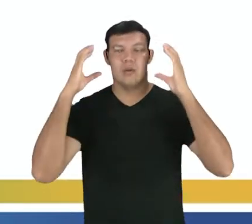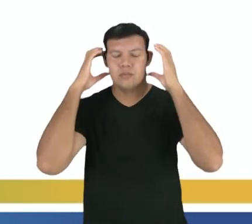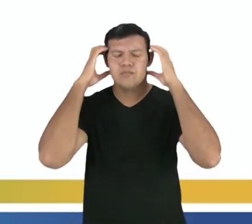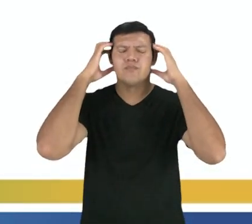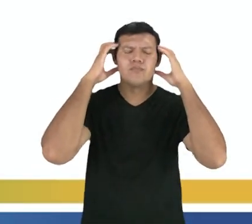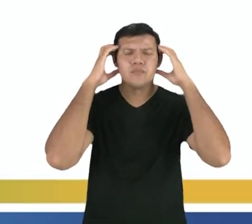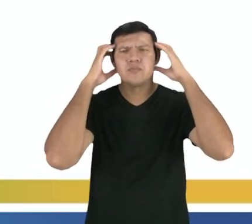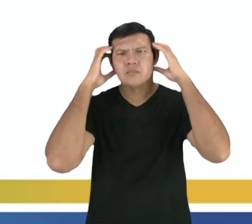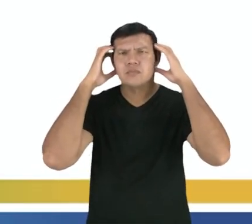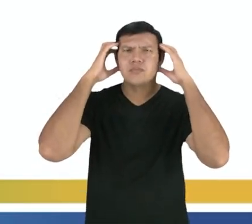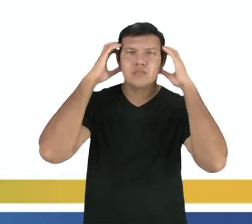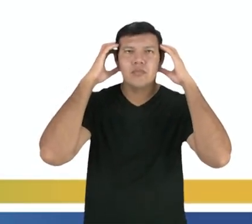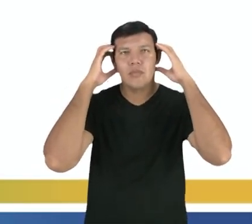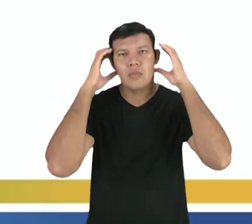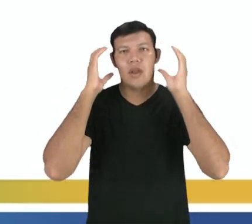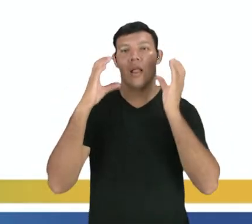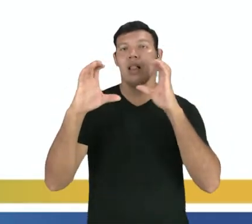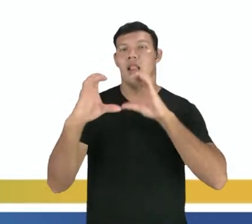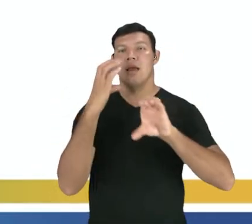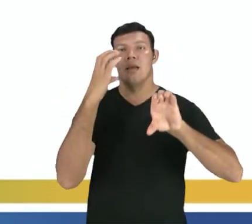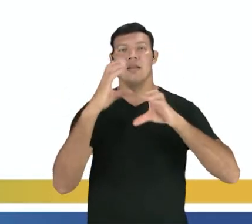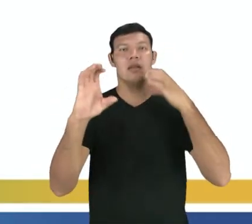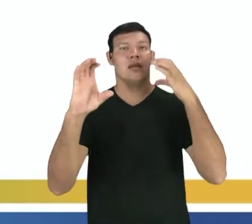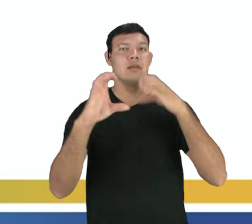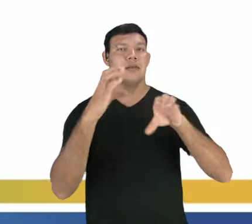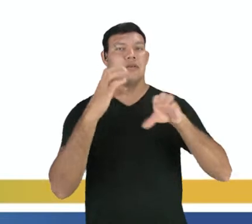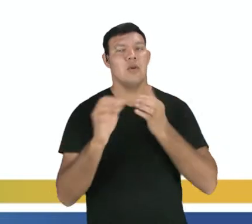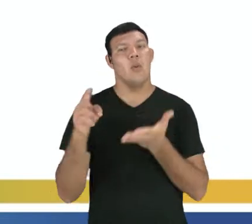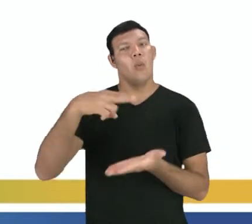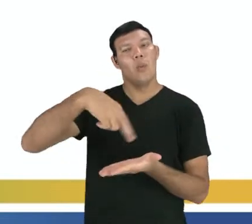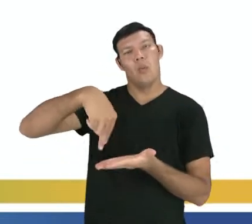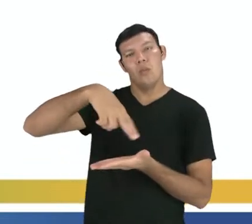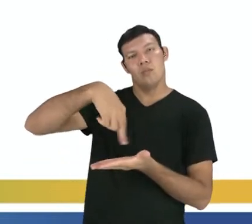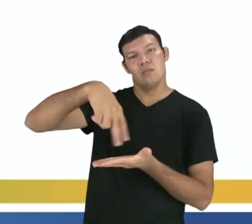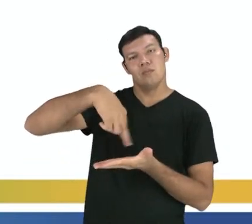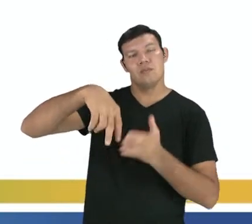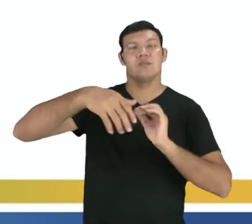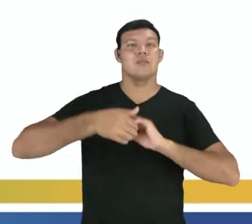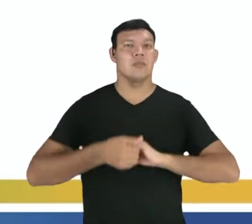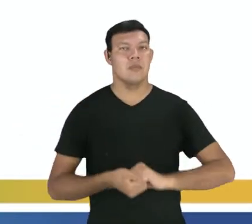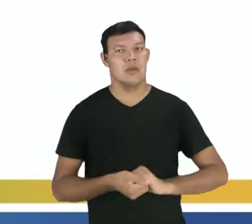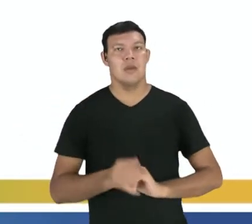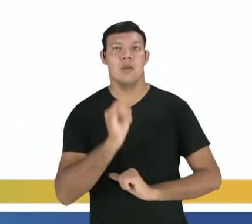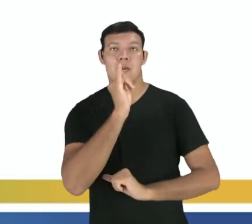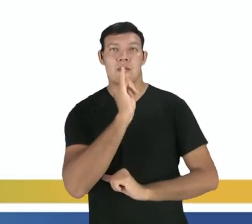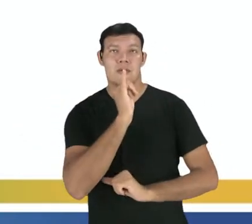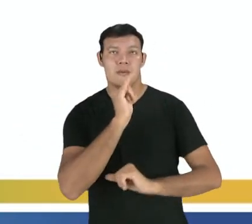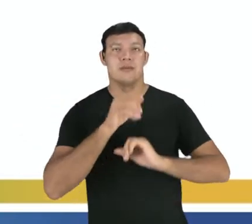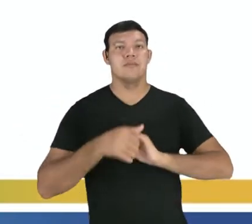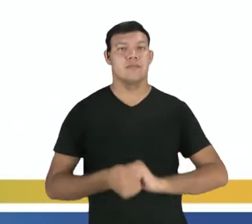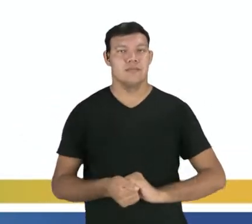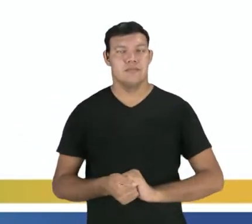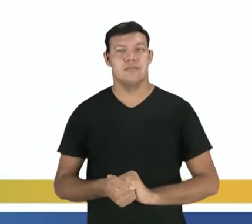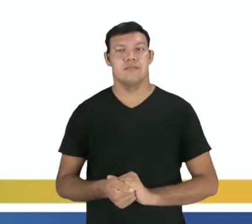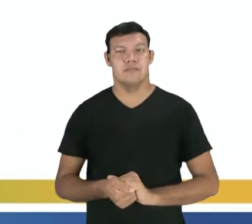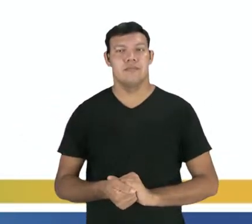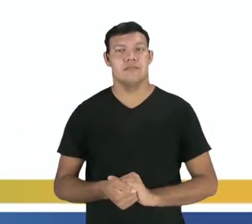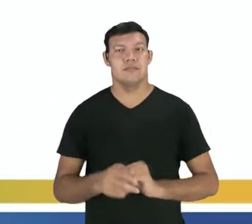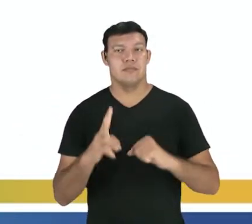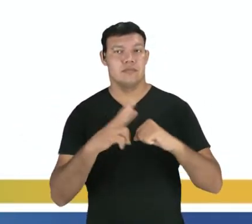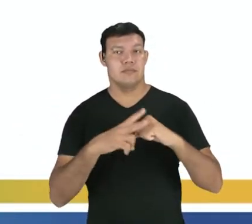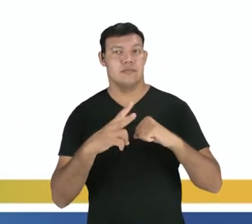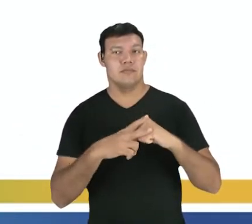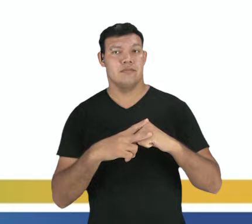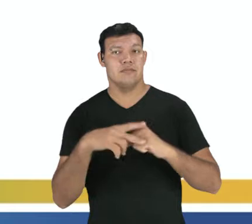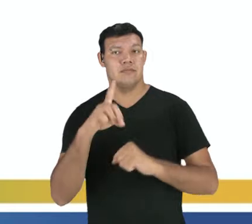música, singing, cantando, e dancing, dançando. Um exemplo utilizando o dançar, nós temos